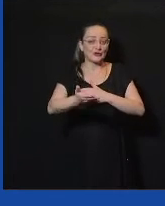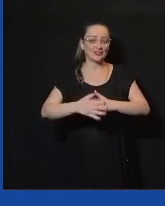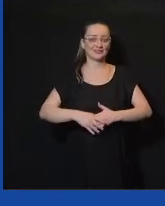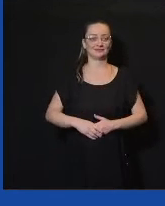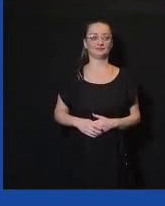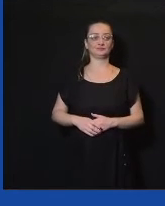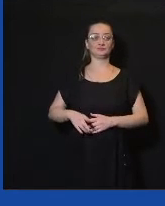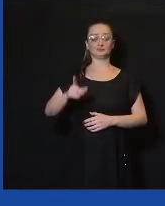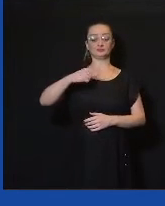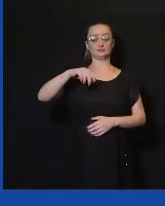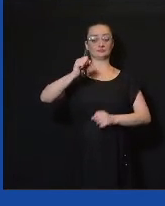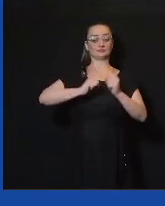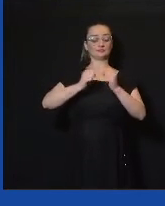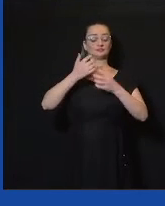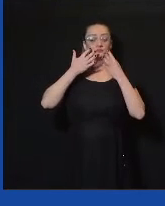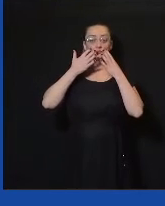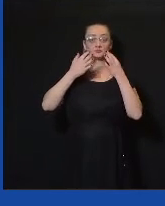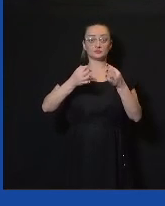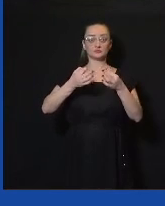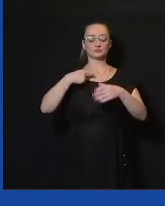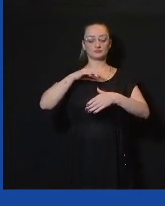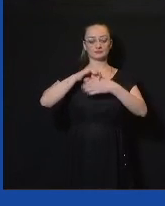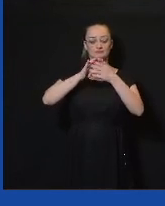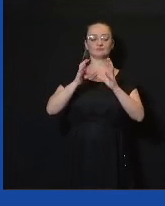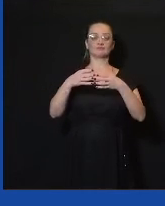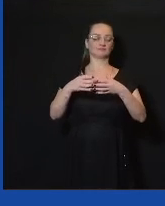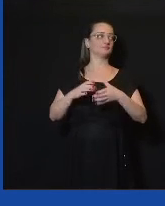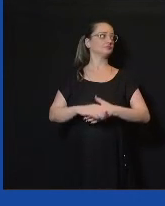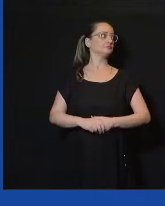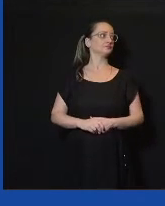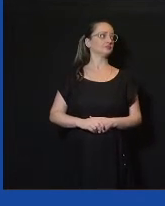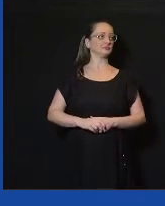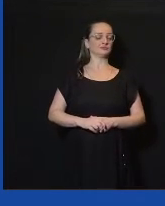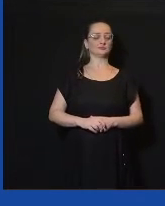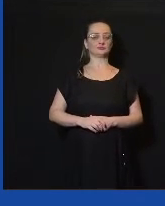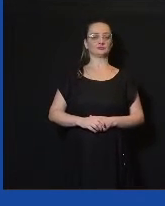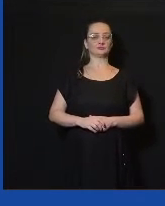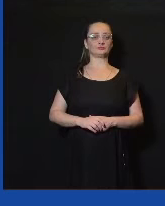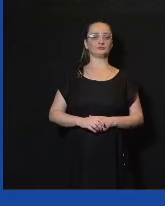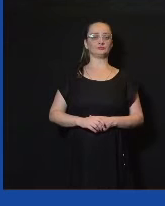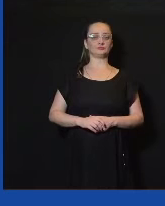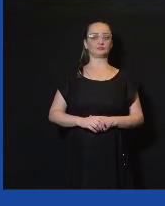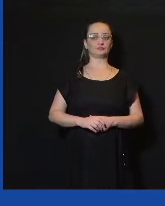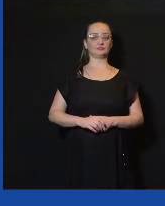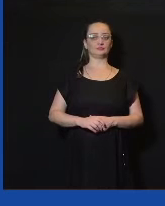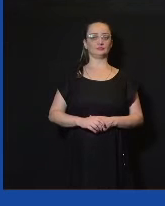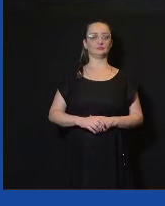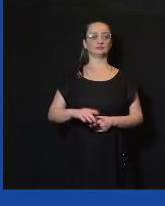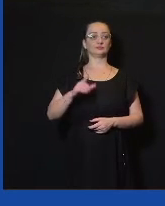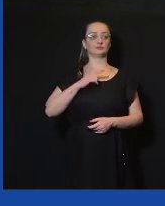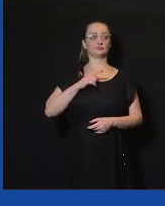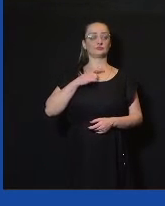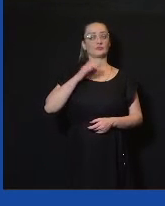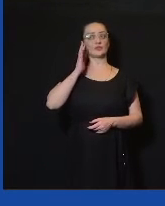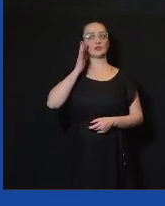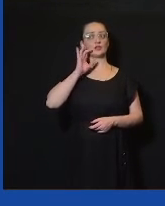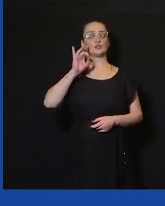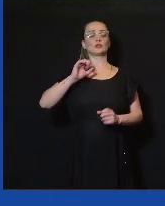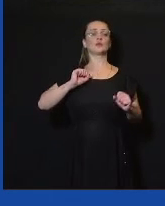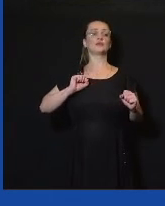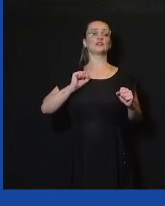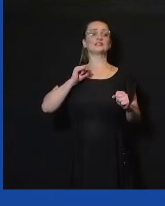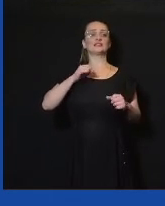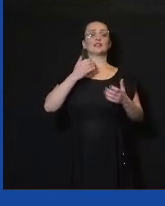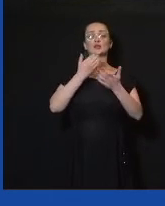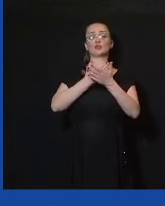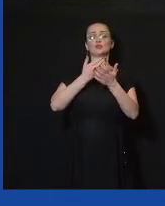Esses empresários enxergaram nas lideranças comunitárias. Até então, existia uma ilusão que isso só era possível estudando